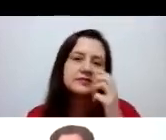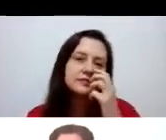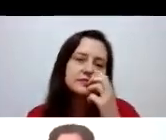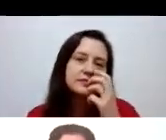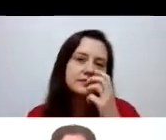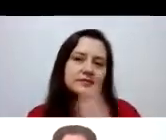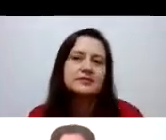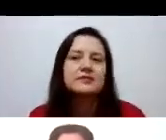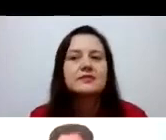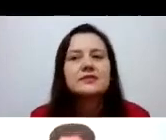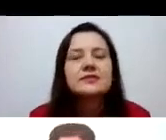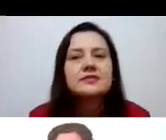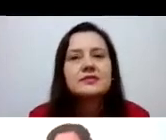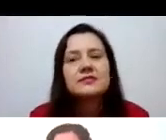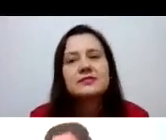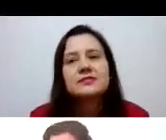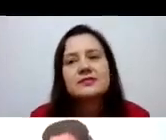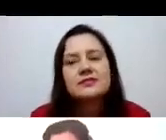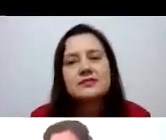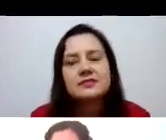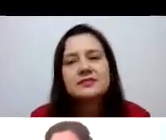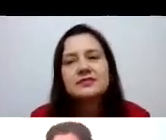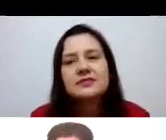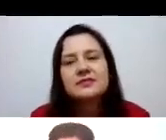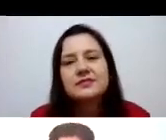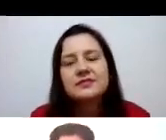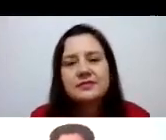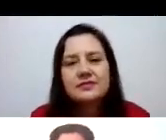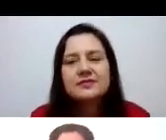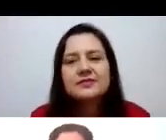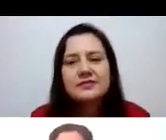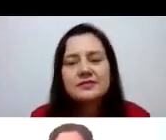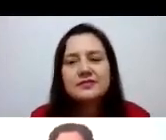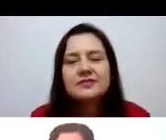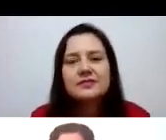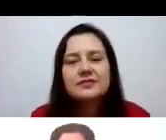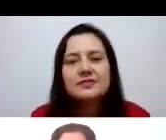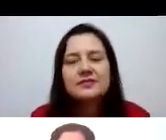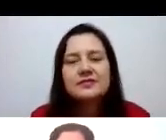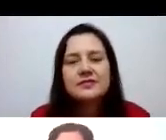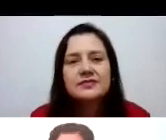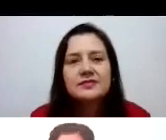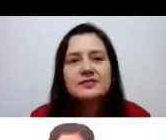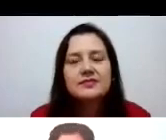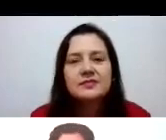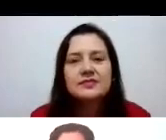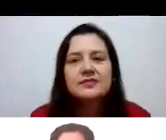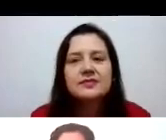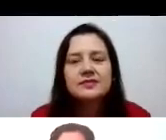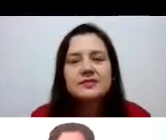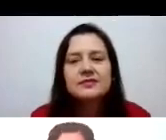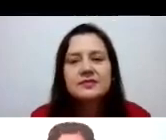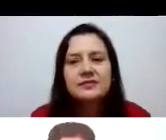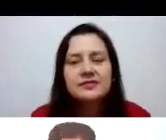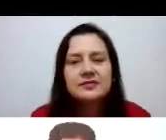que precisam incentivar a participação do servidor. Pense que você está dando para ele uma oportunidade de